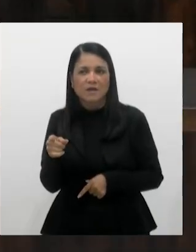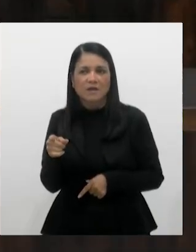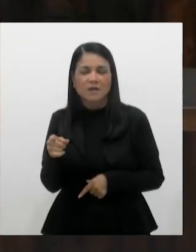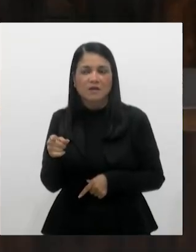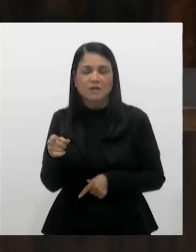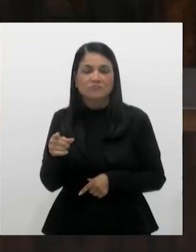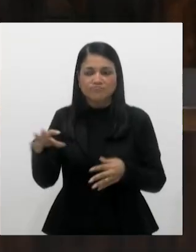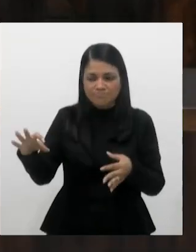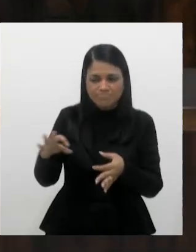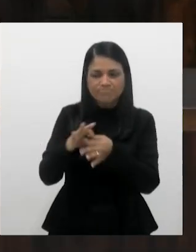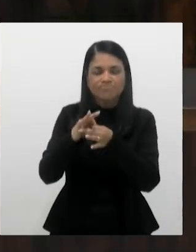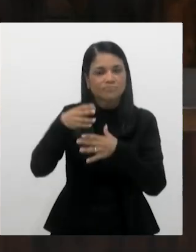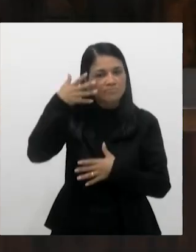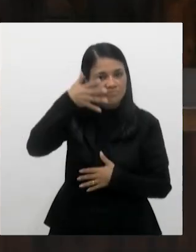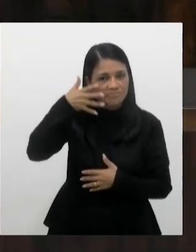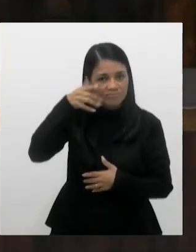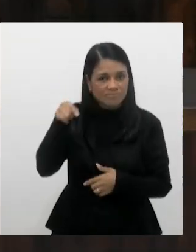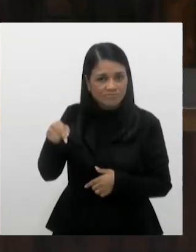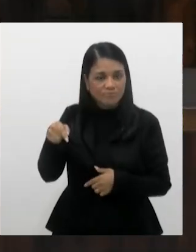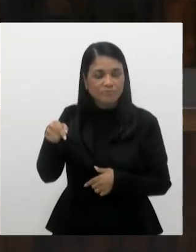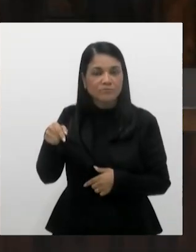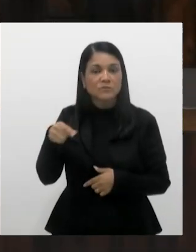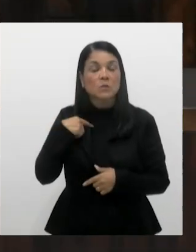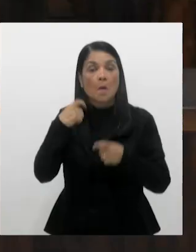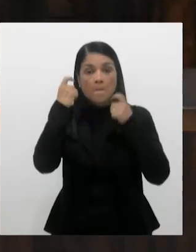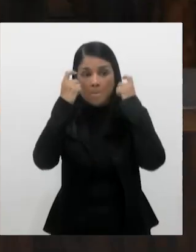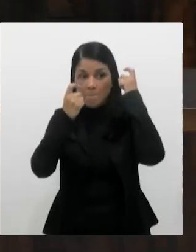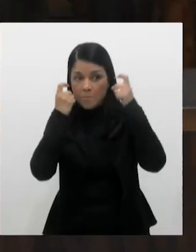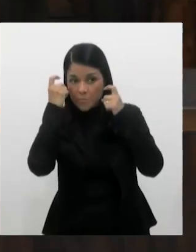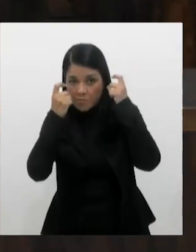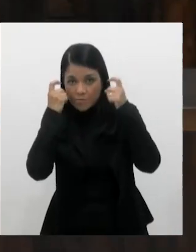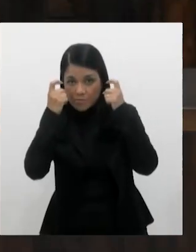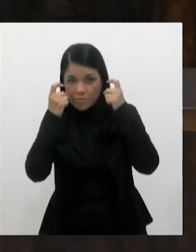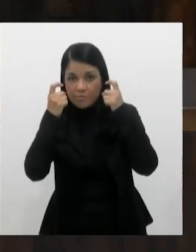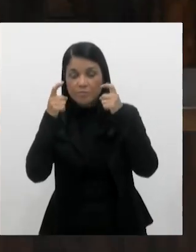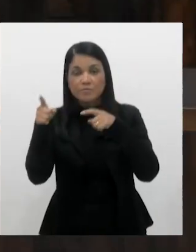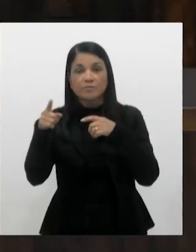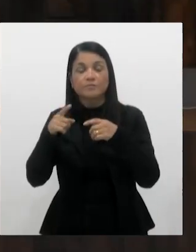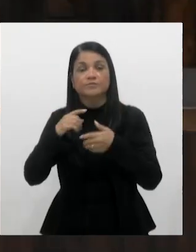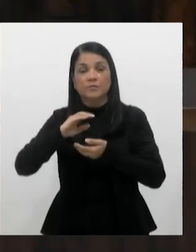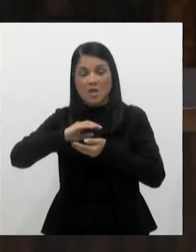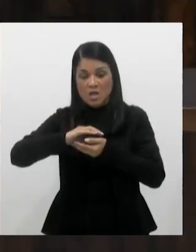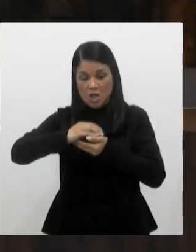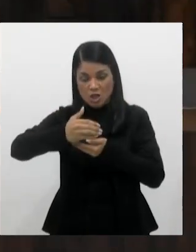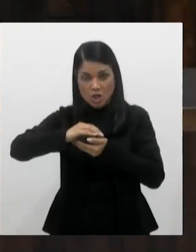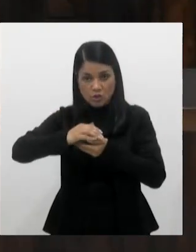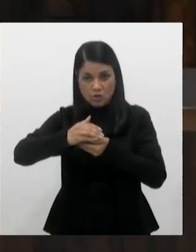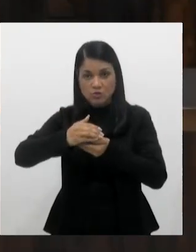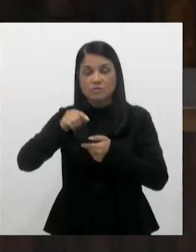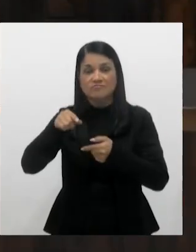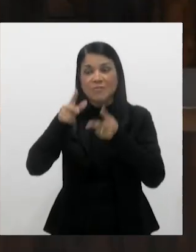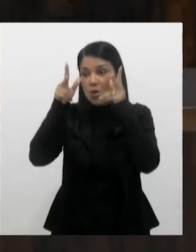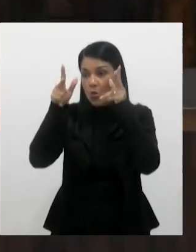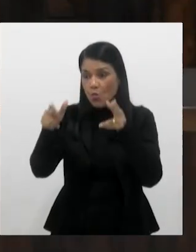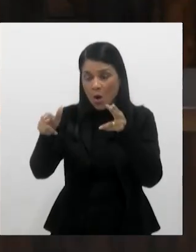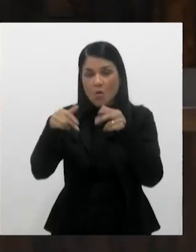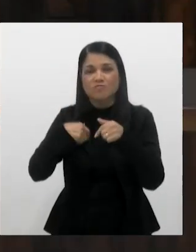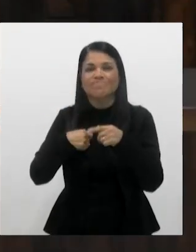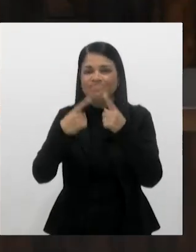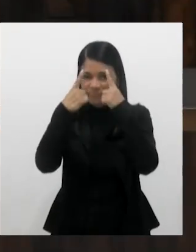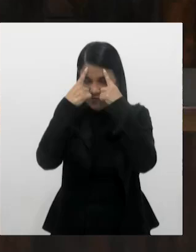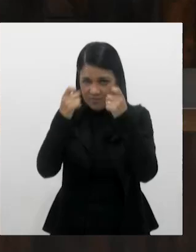o gancho teu, nós temos também uma preocupação muito grande em Rio das Ostras, que aconteceu também a mesma coisa, o cabo de